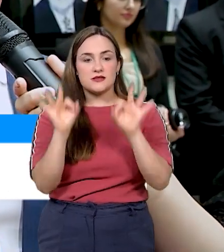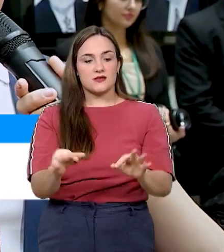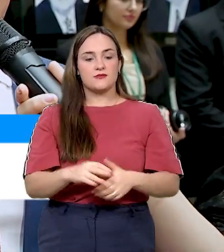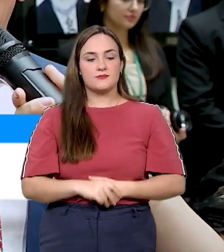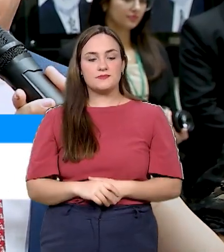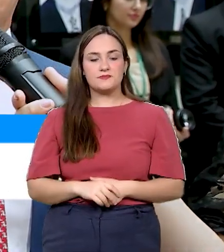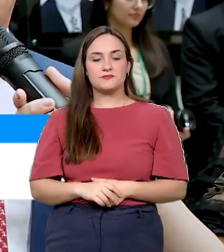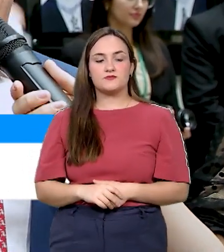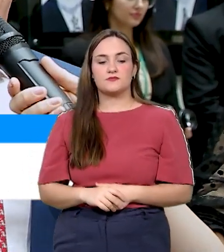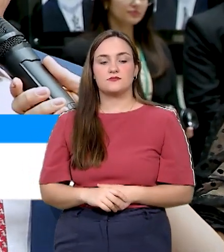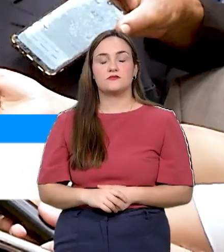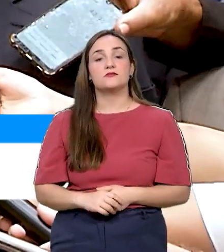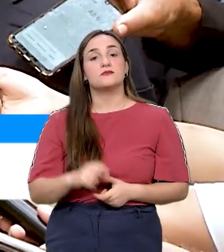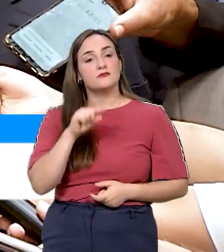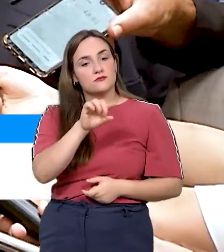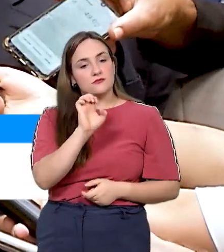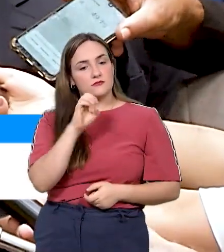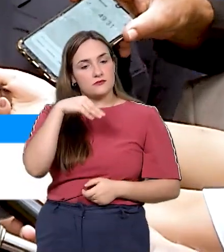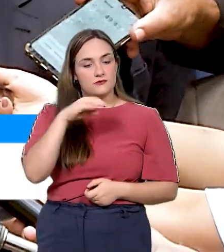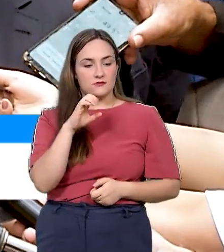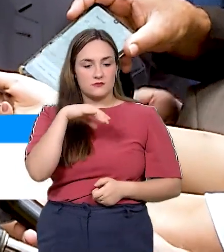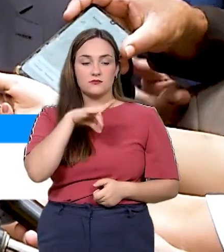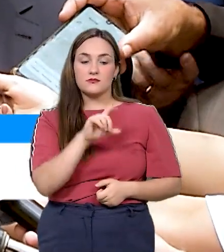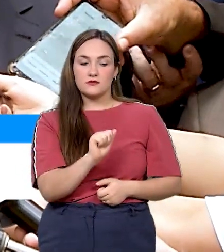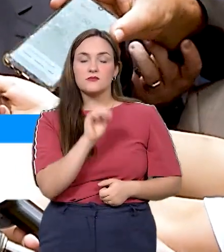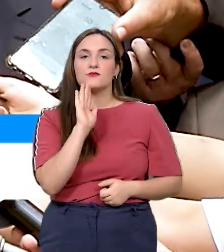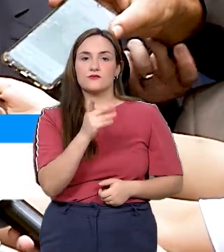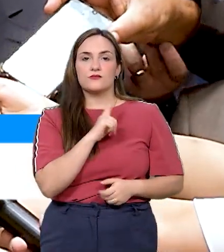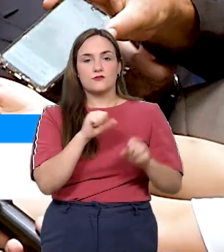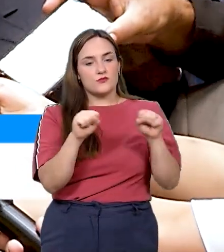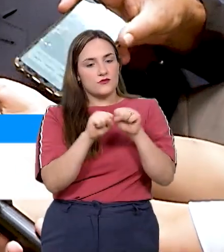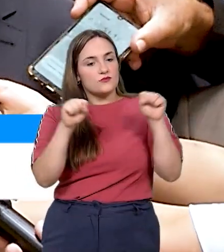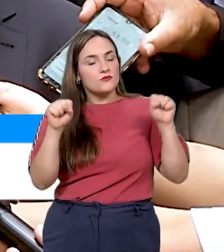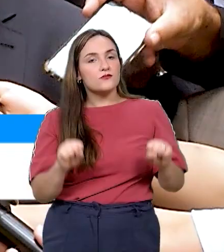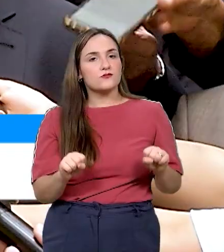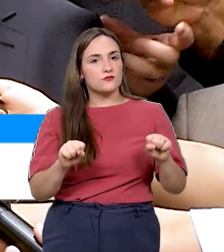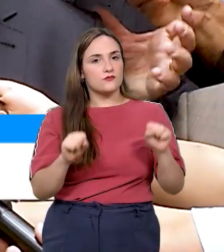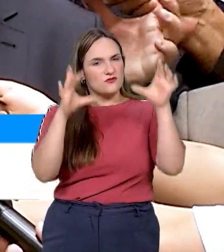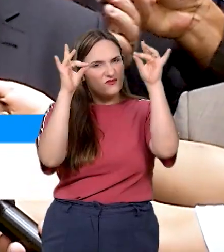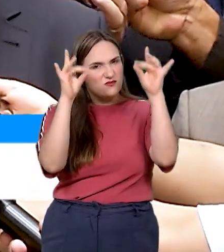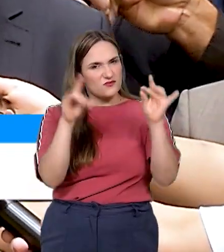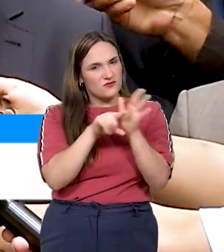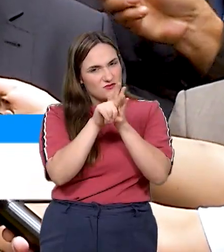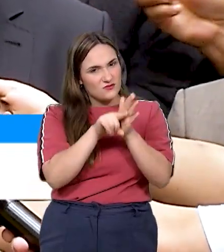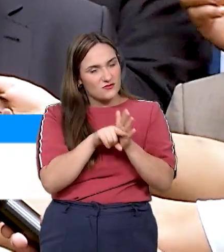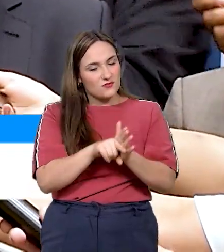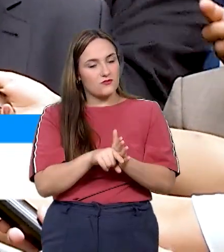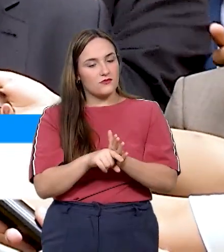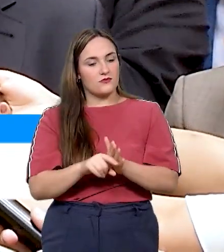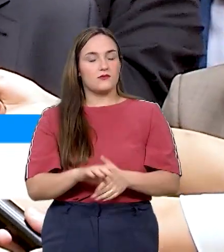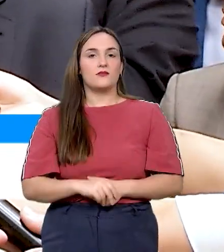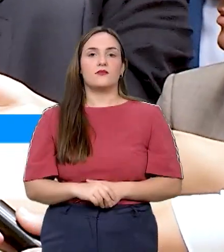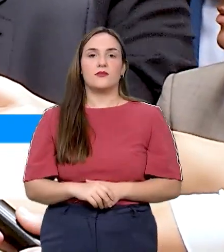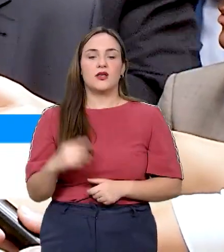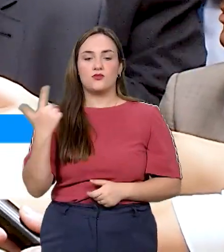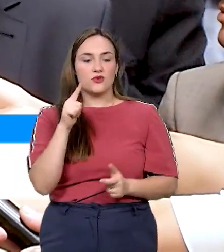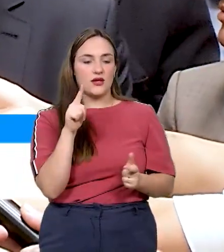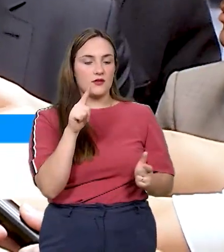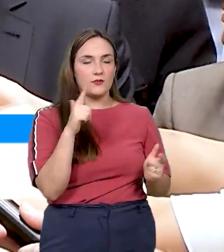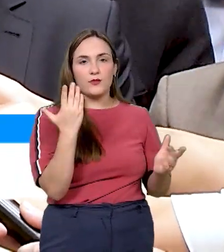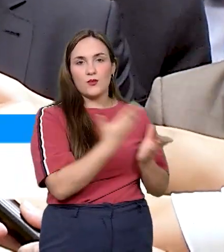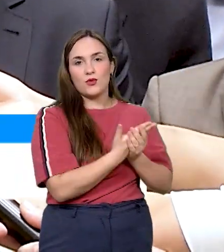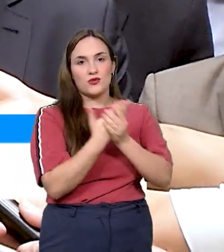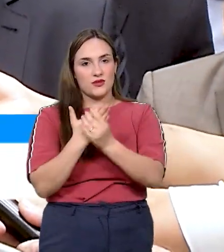sistema informatizado. As emendas já vêm esse ano dentro de um sistema que, além de não ter utilização